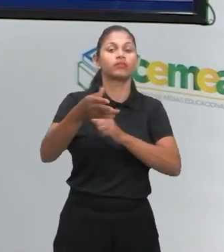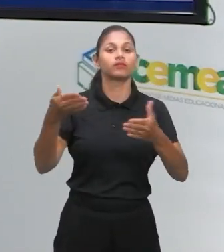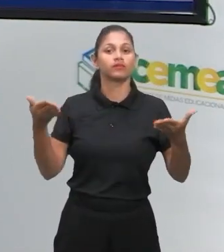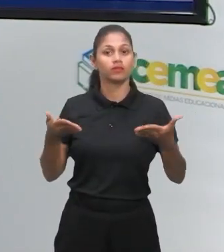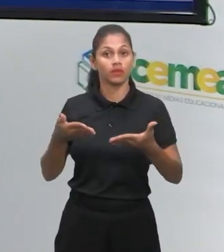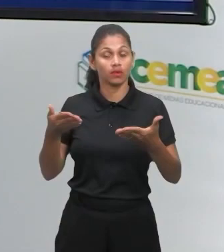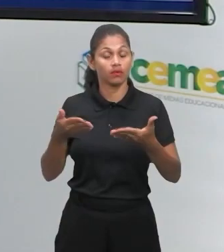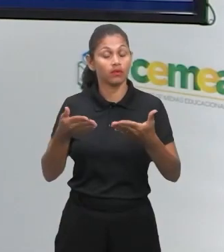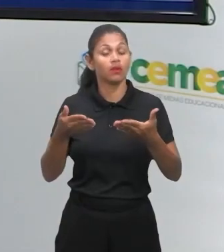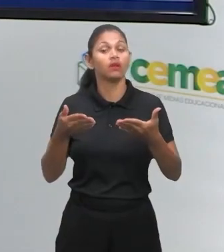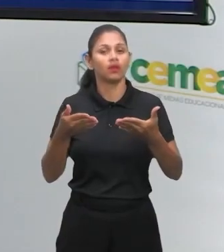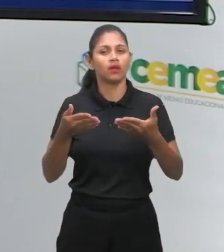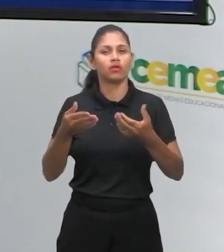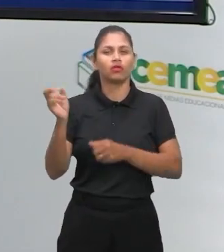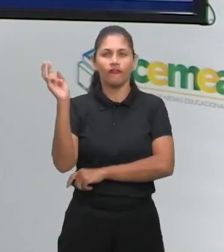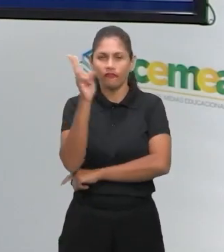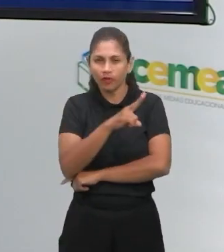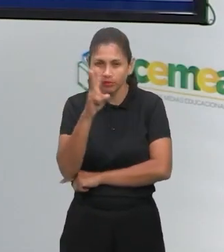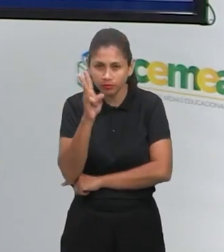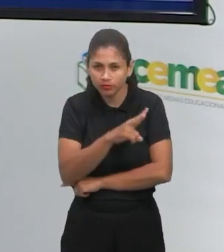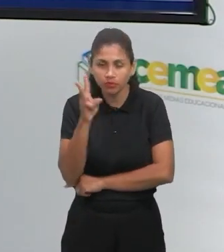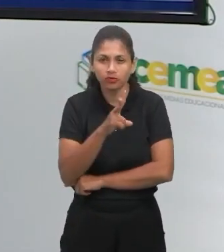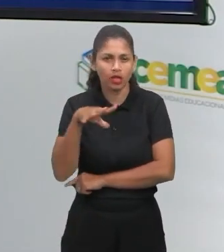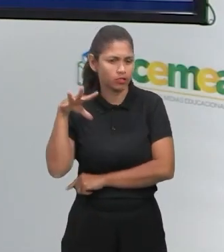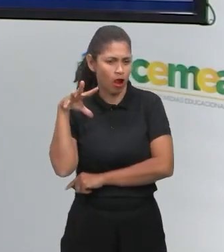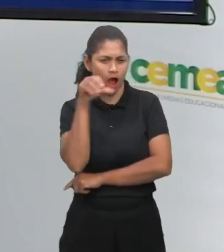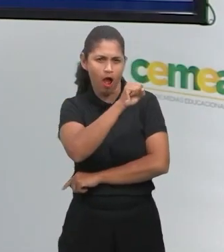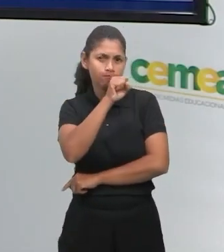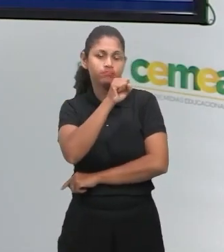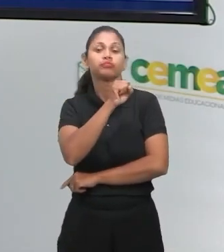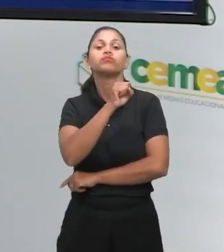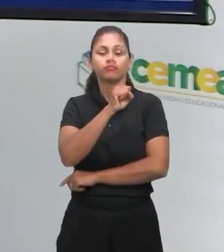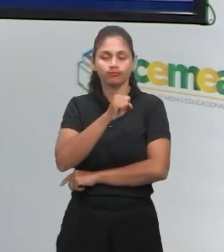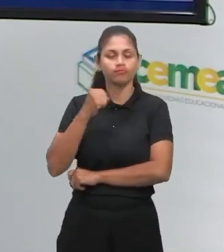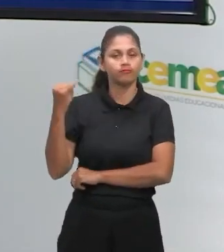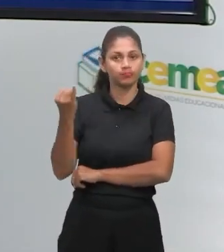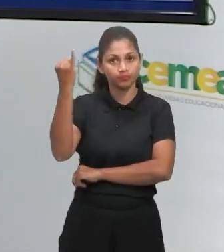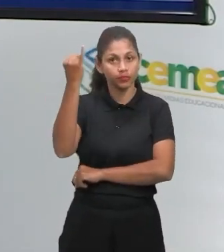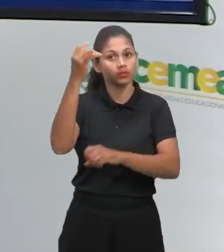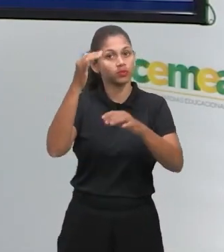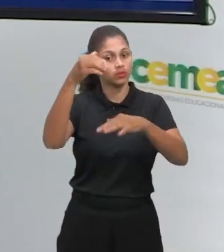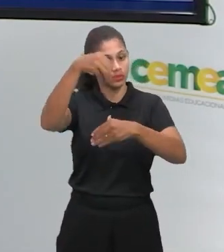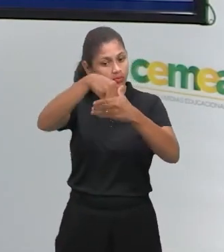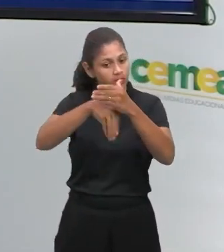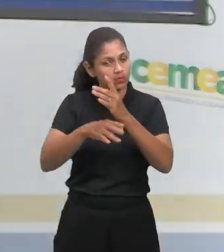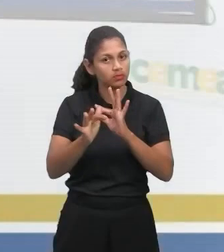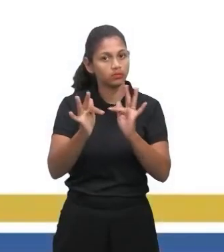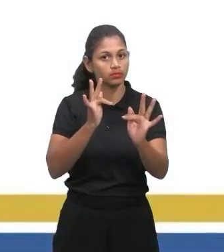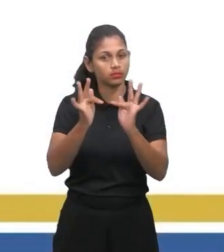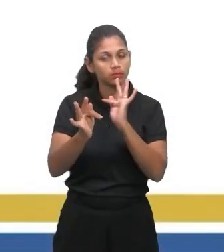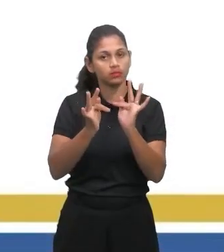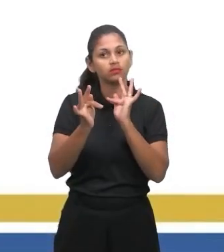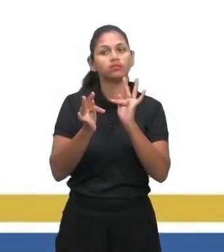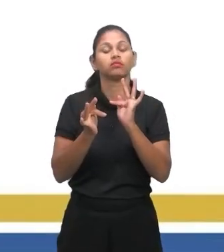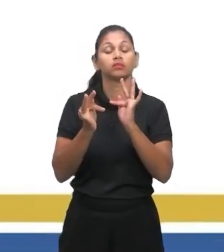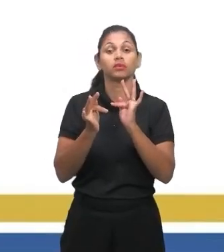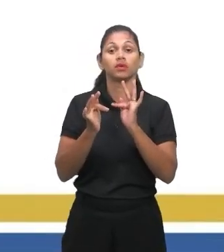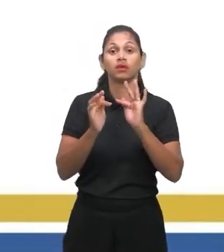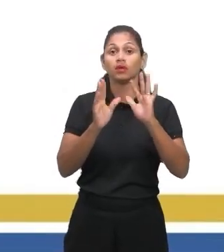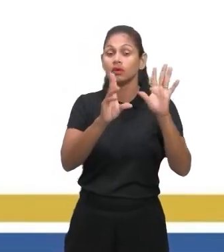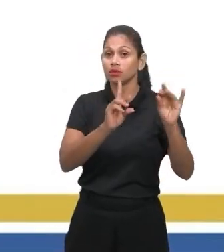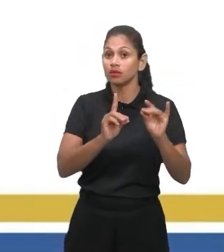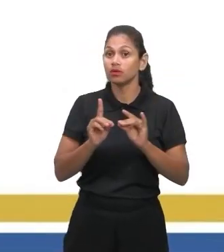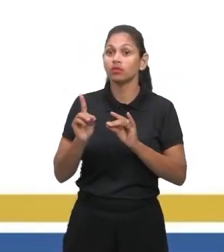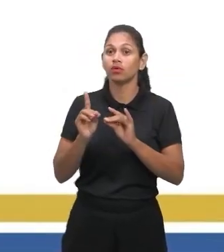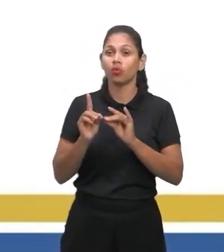respeito de velocidade, de rapidez, alguns conceitos muito importantes da física. Para iniciar, trazendo aqui para a tela, né, vamos ver aqui um vídeo